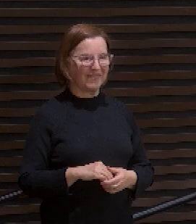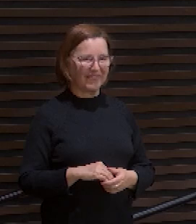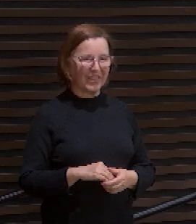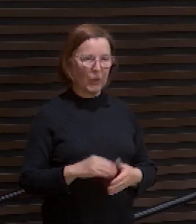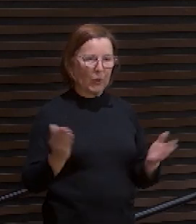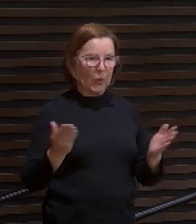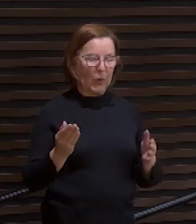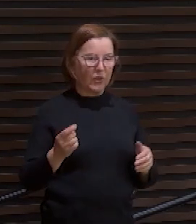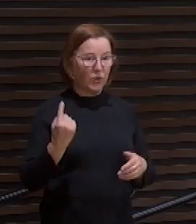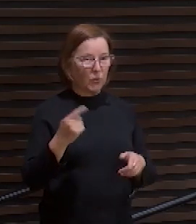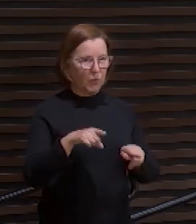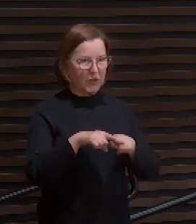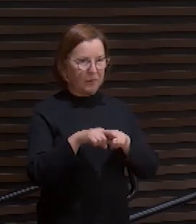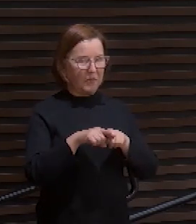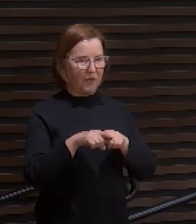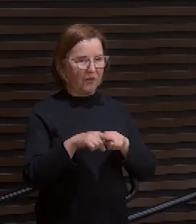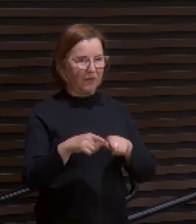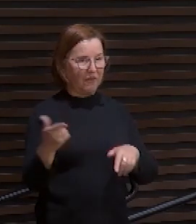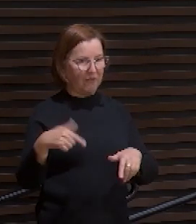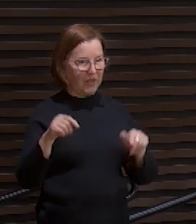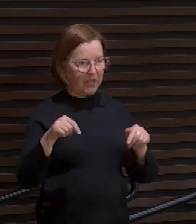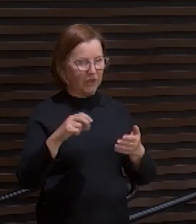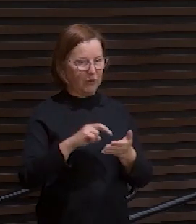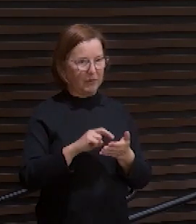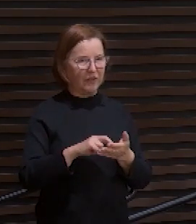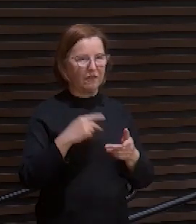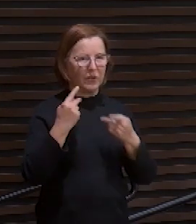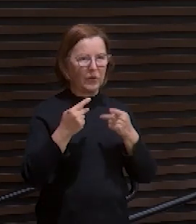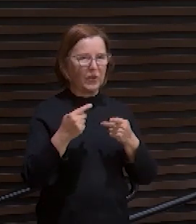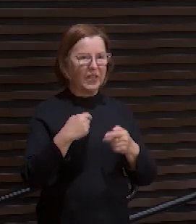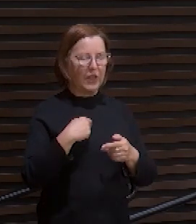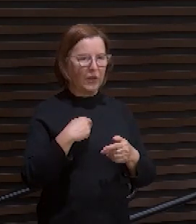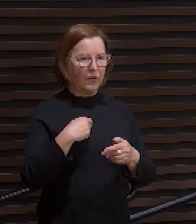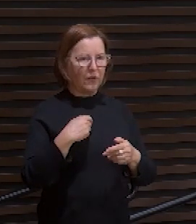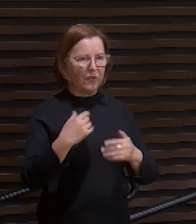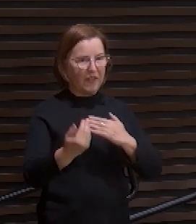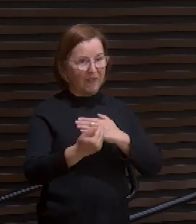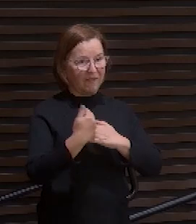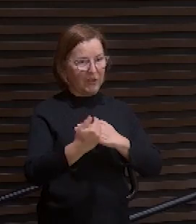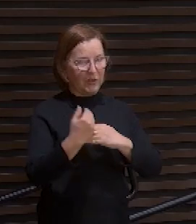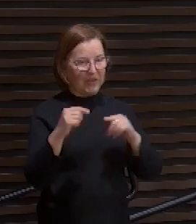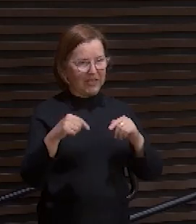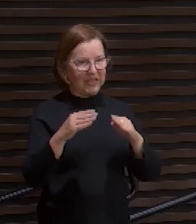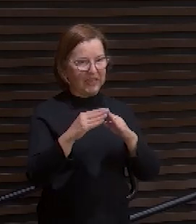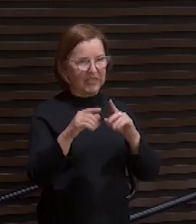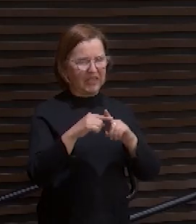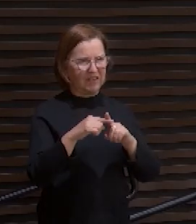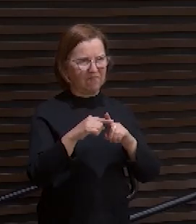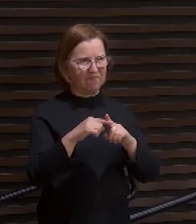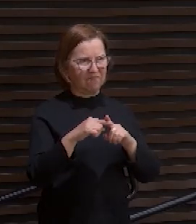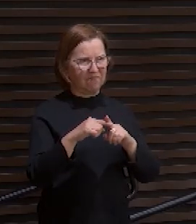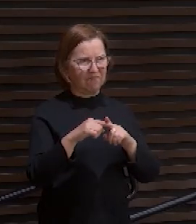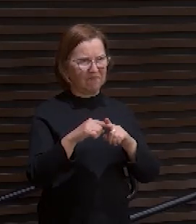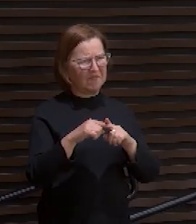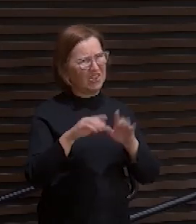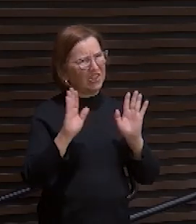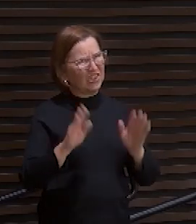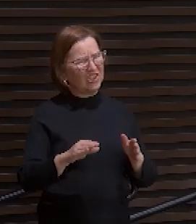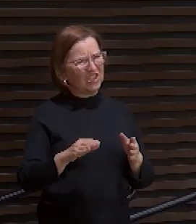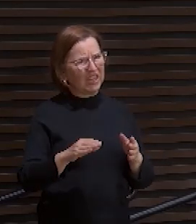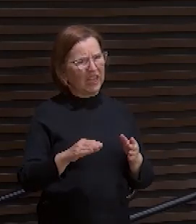Hoje um irmão estava aqui pela manhã e ele dizia: eu estou frequentando essa igreja há uns 2